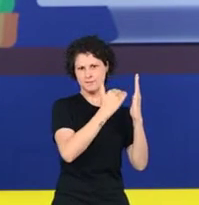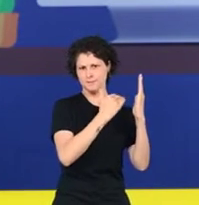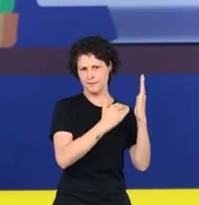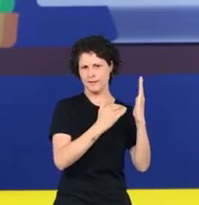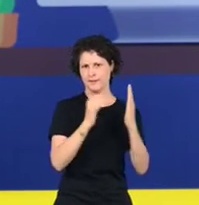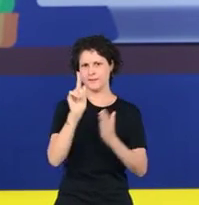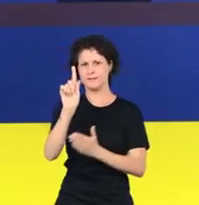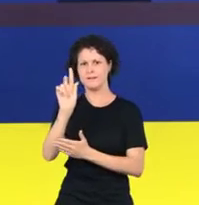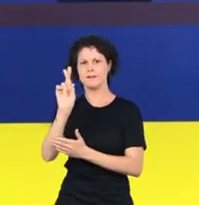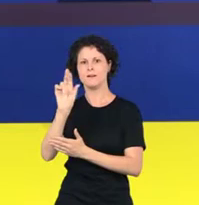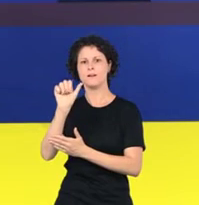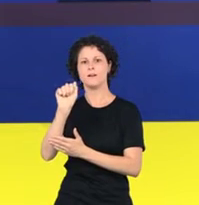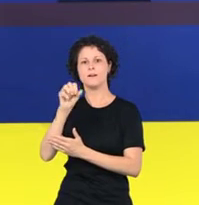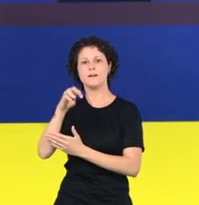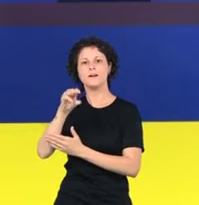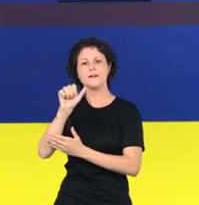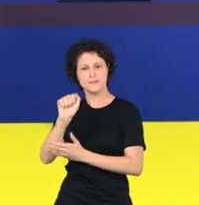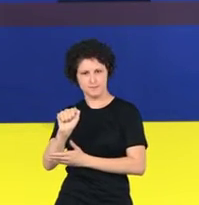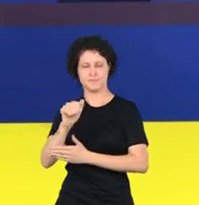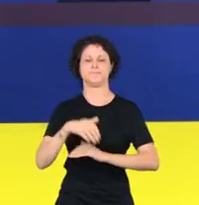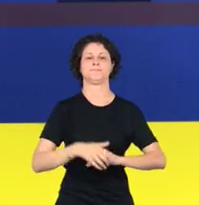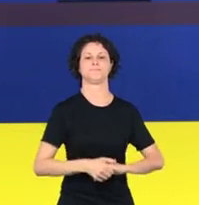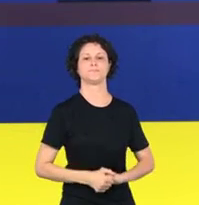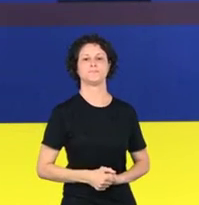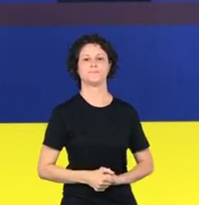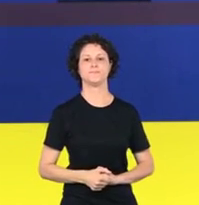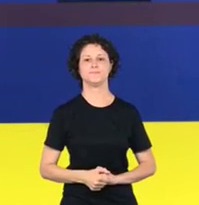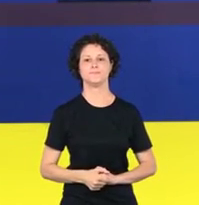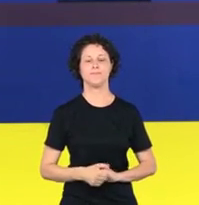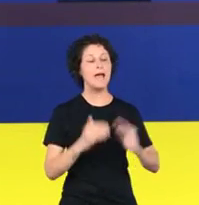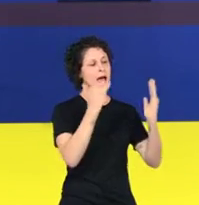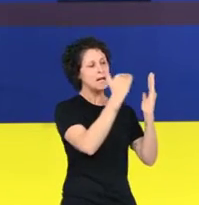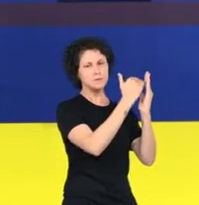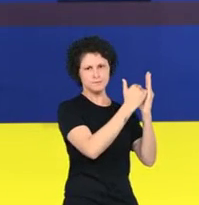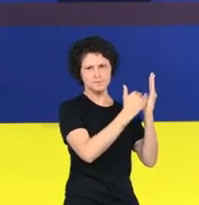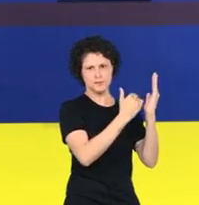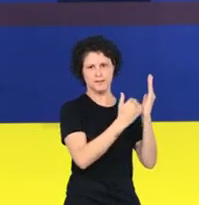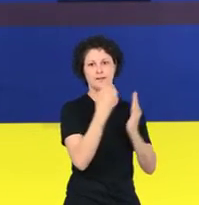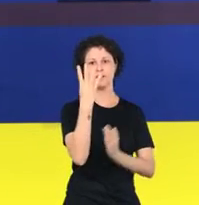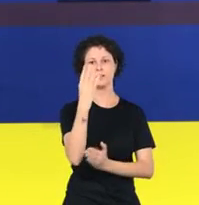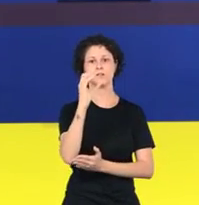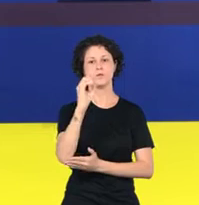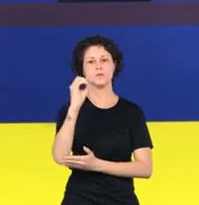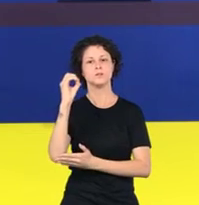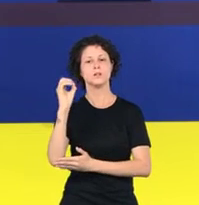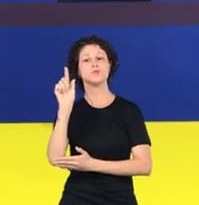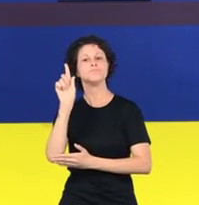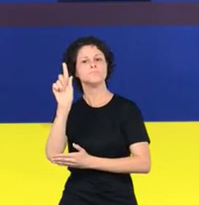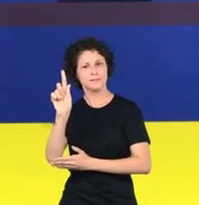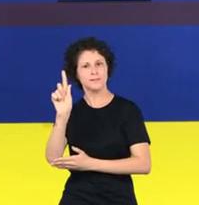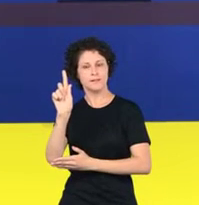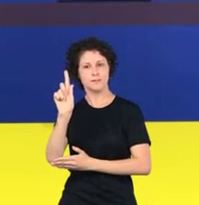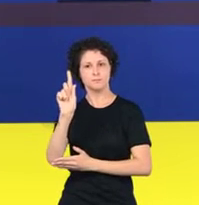do grama. Bom, voltando para a nossa receita, vamos olhar aqui na tabela. Na minha tabela, mostra que 400 gramas